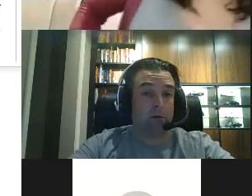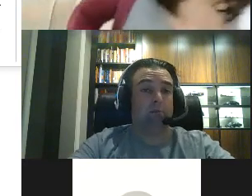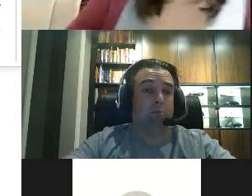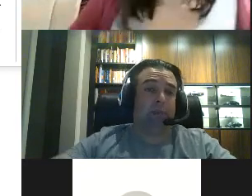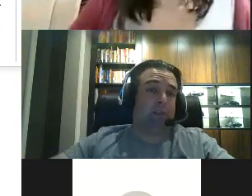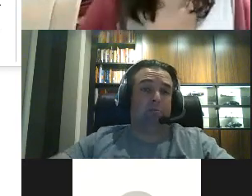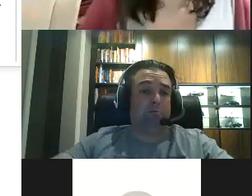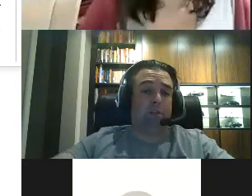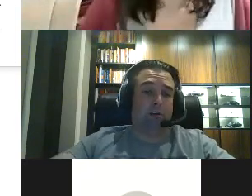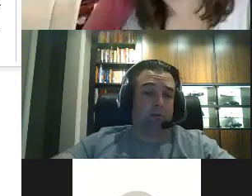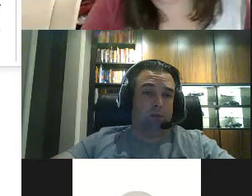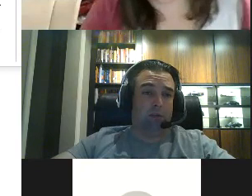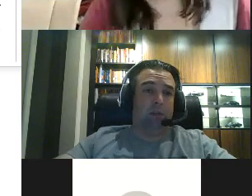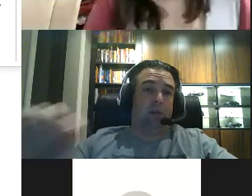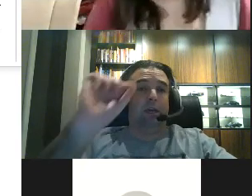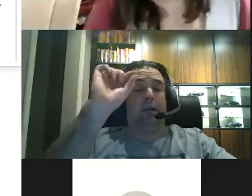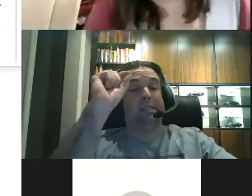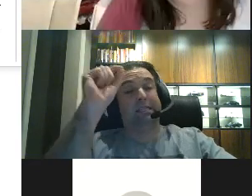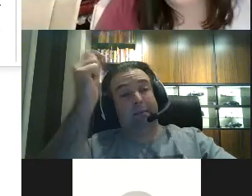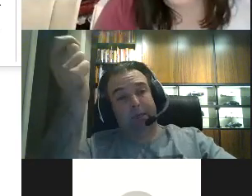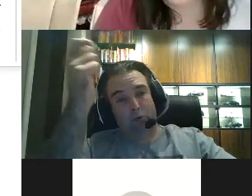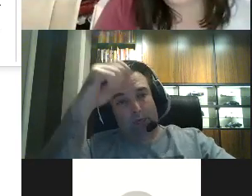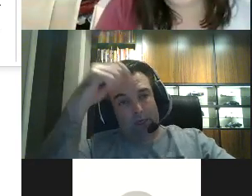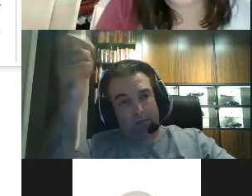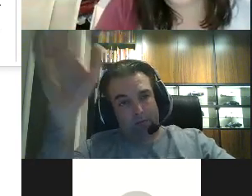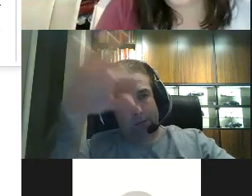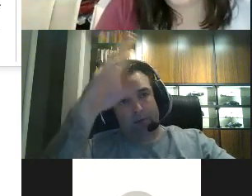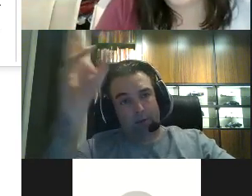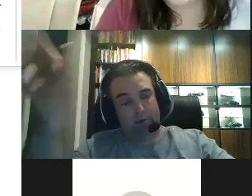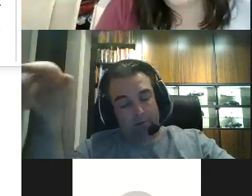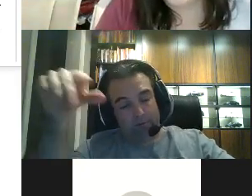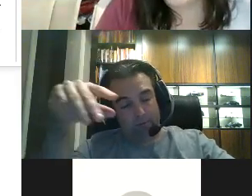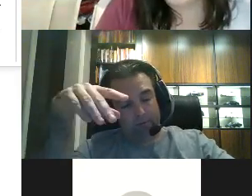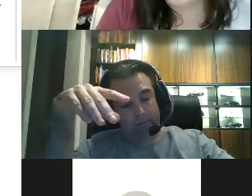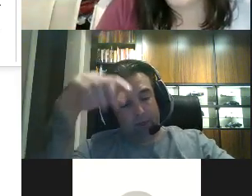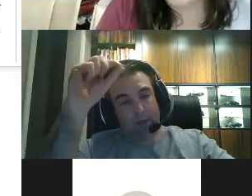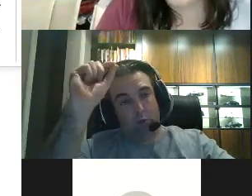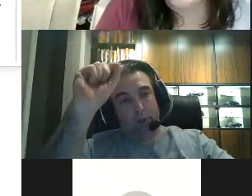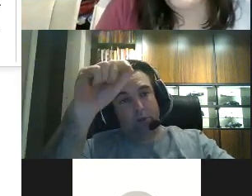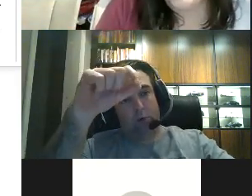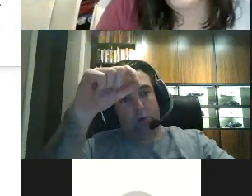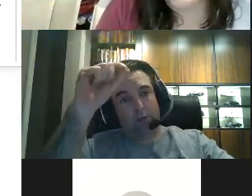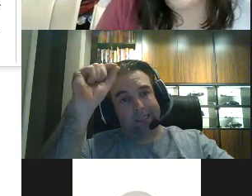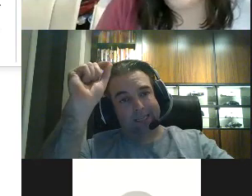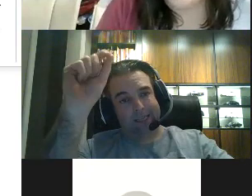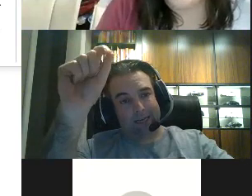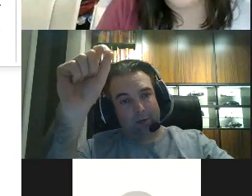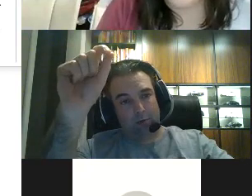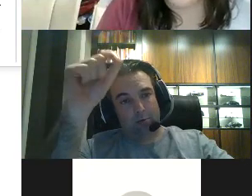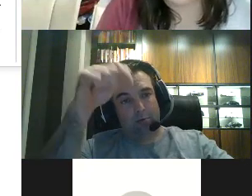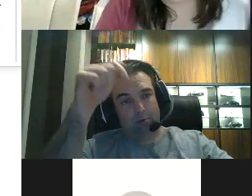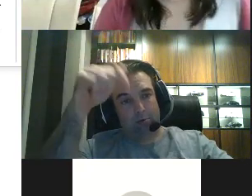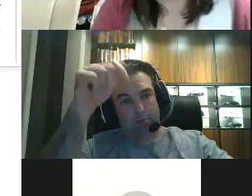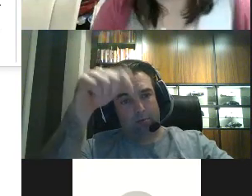local e vamos pensar no industrial. Sabendo que, saneamento de novo, o esgoto